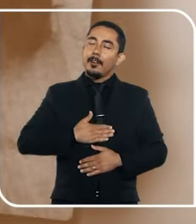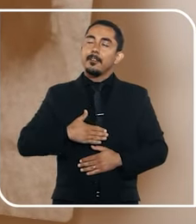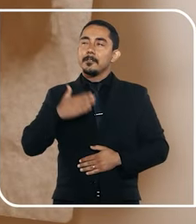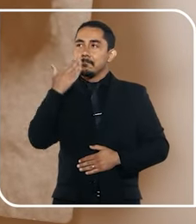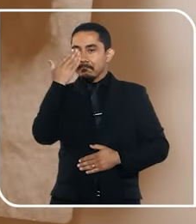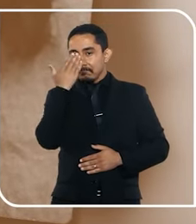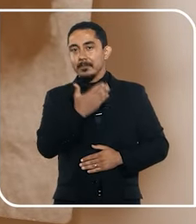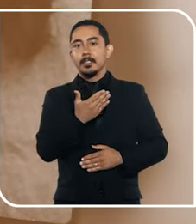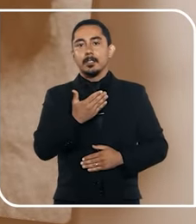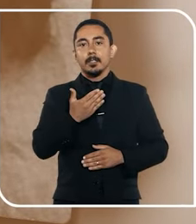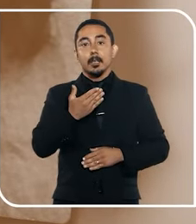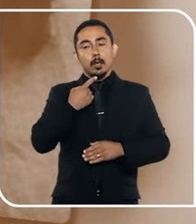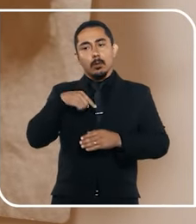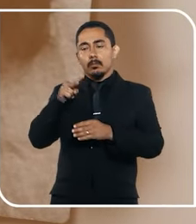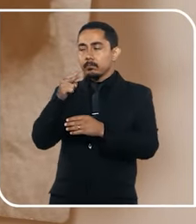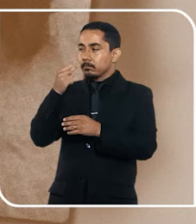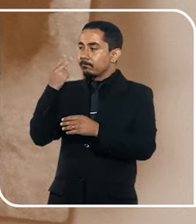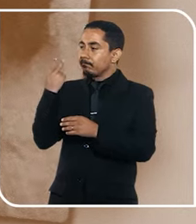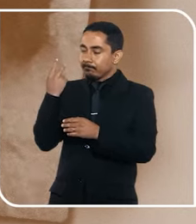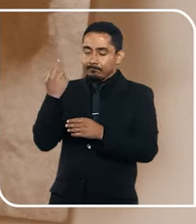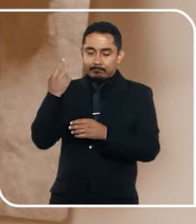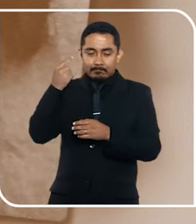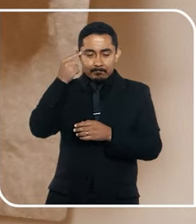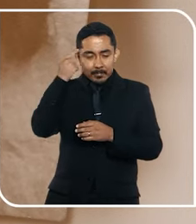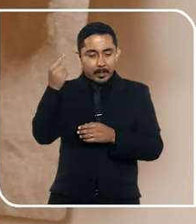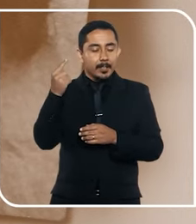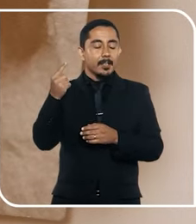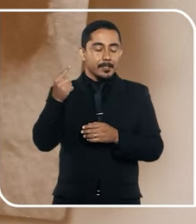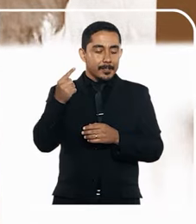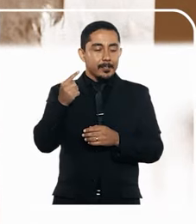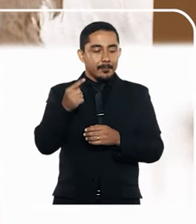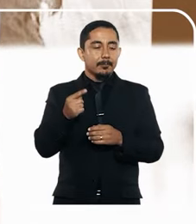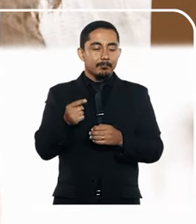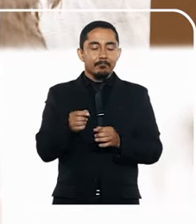gratidão. Olhando para trás e tendo